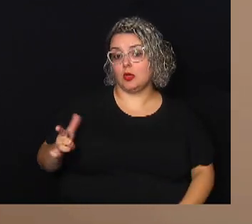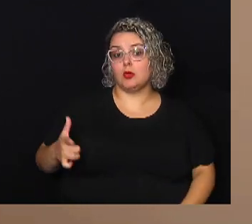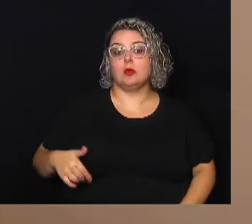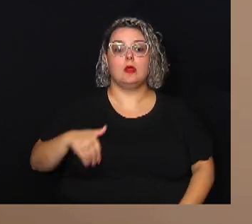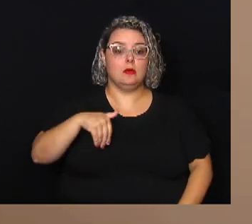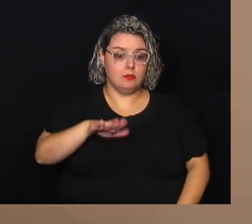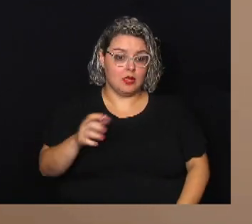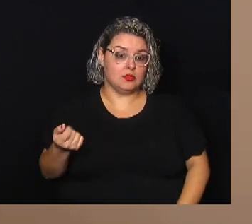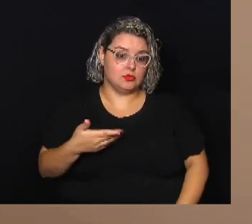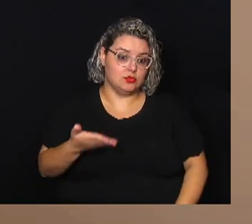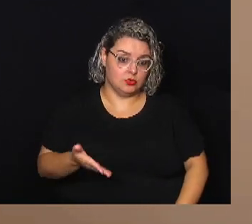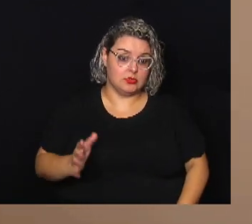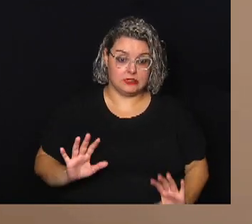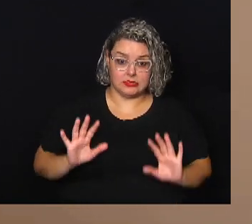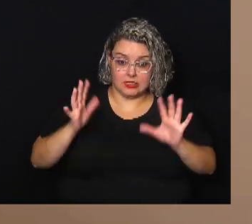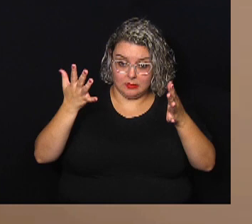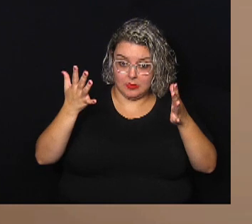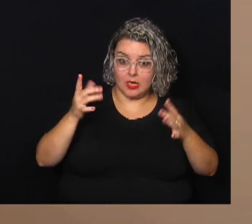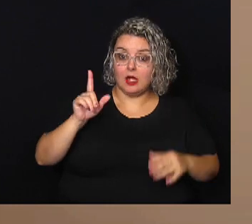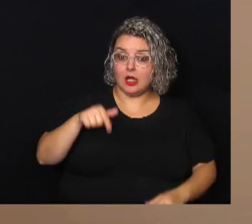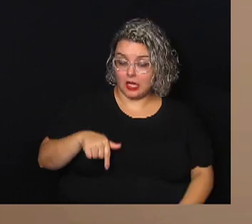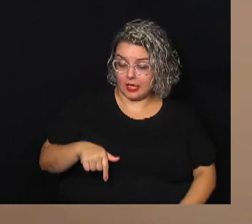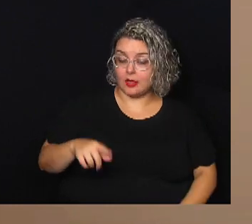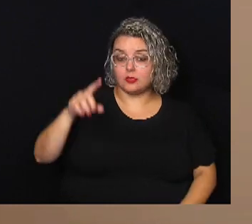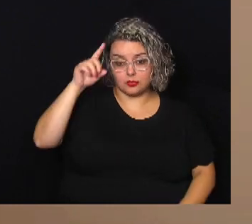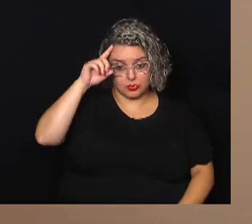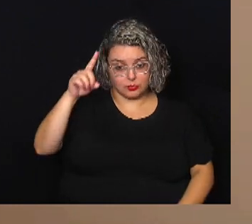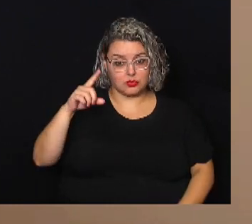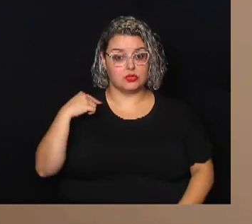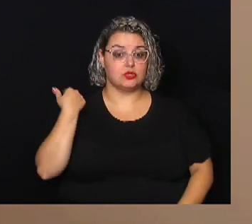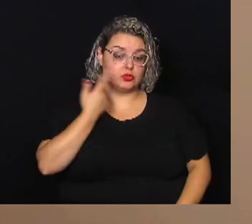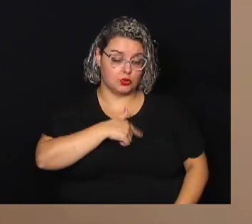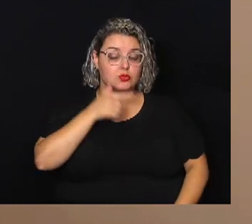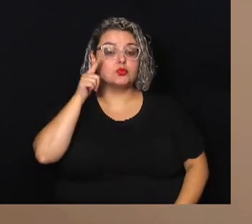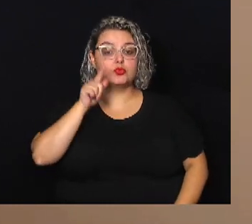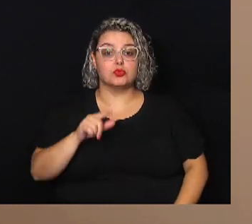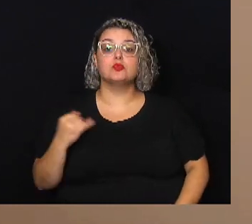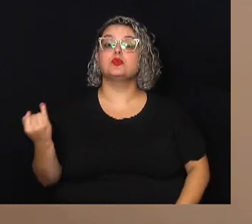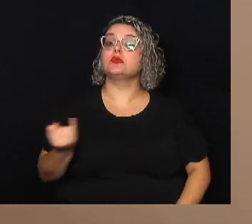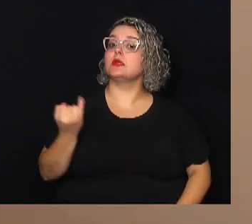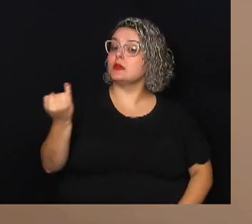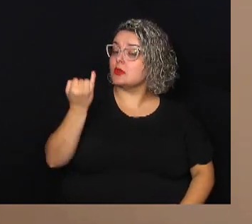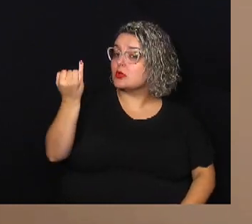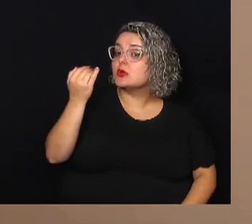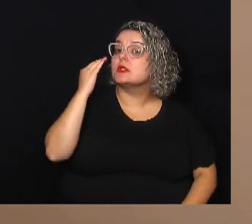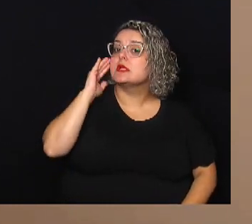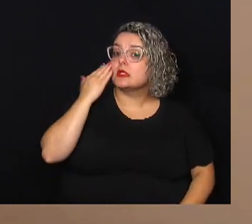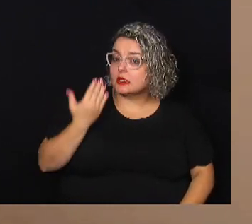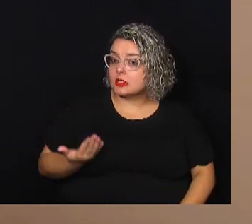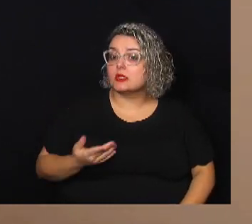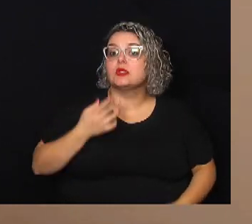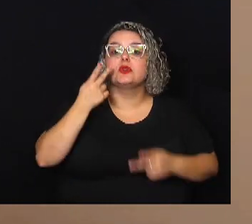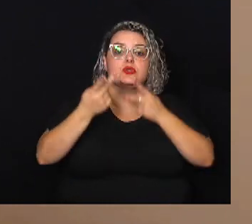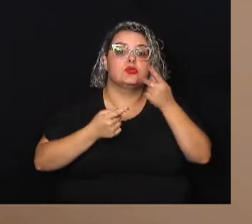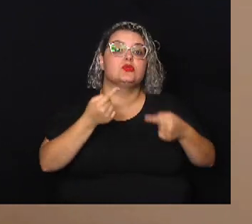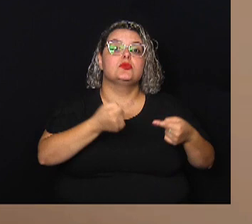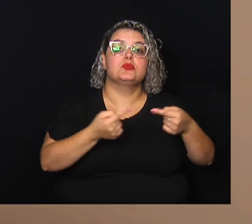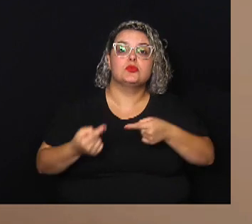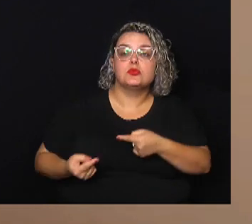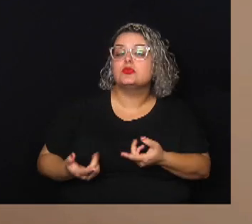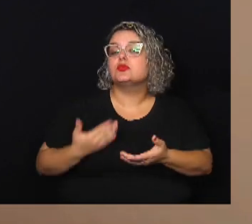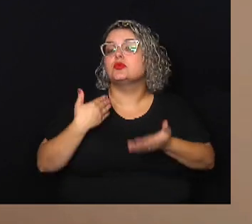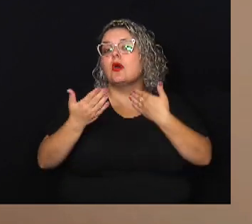do que celebrarmos, é uma data para que nós consigamos entender a importância de falar, de discutir, de